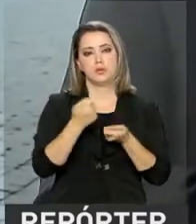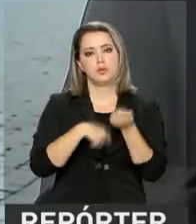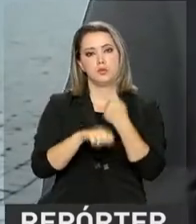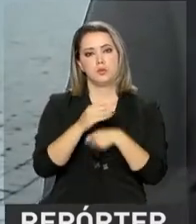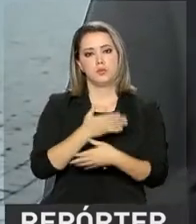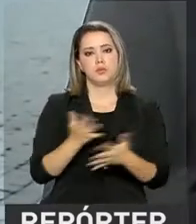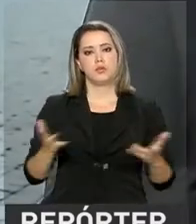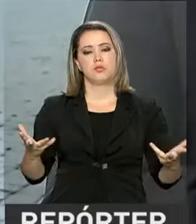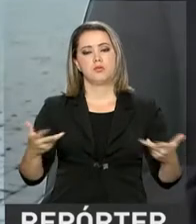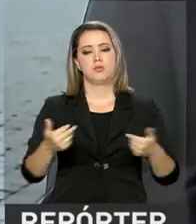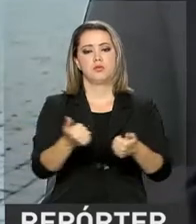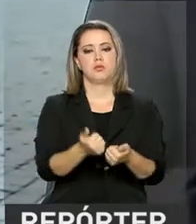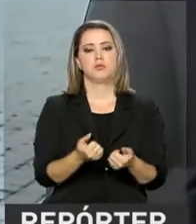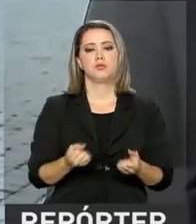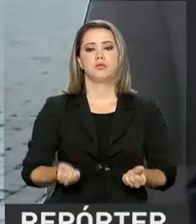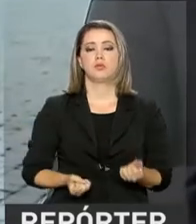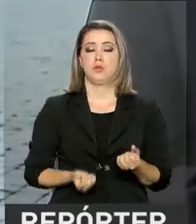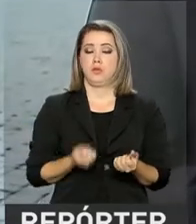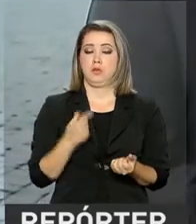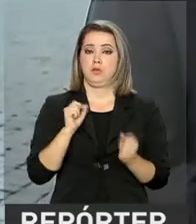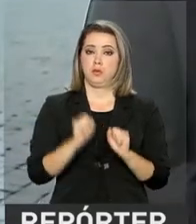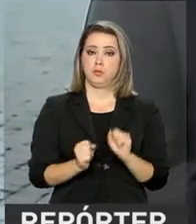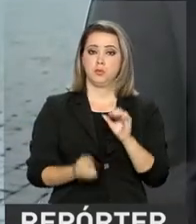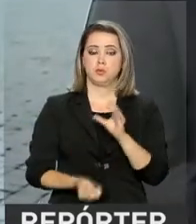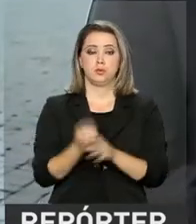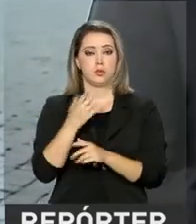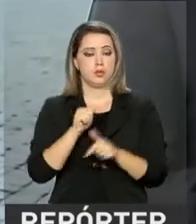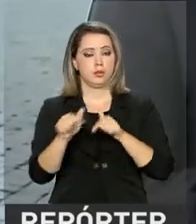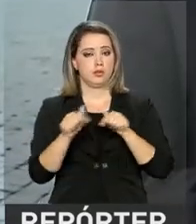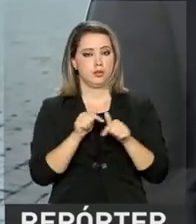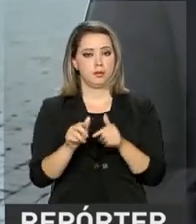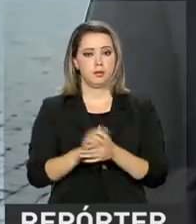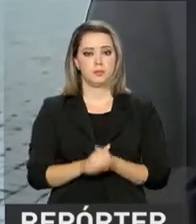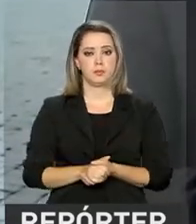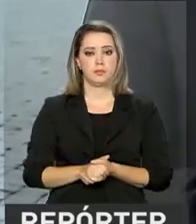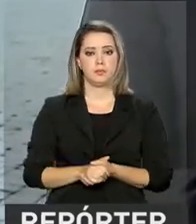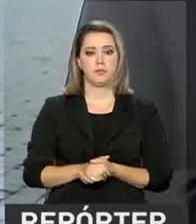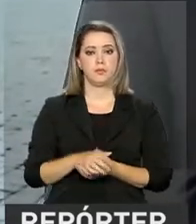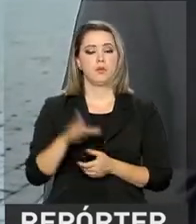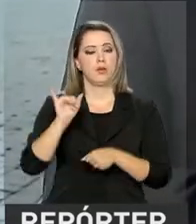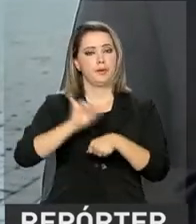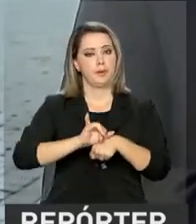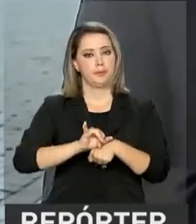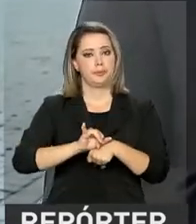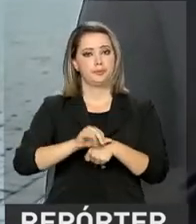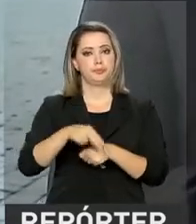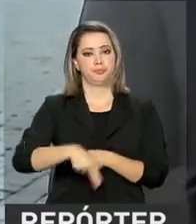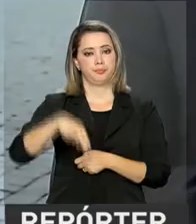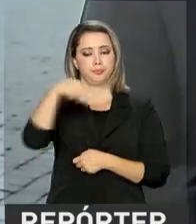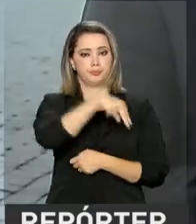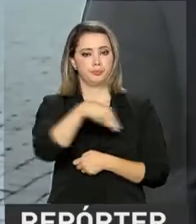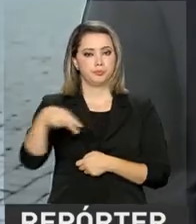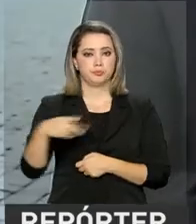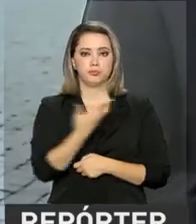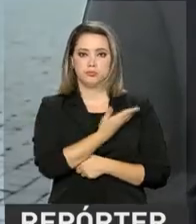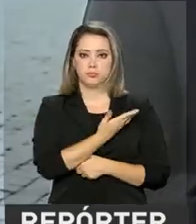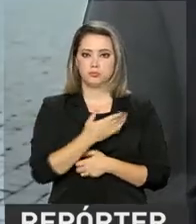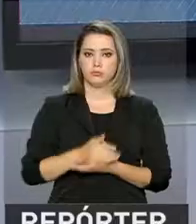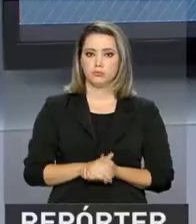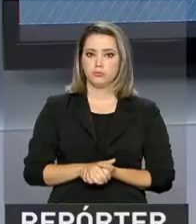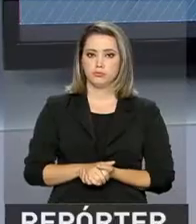eficiente e produtiva além de gerar empregos de oslo na noruega paulo la